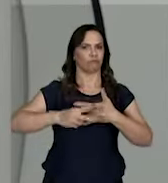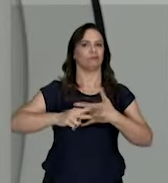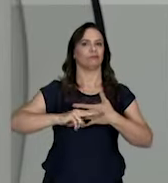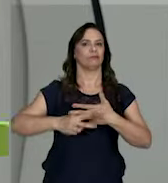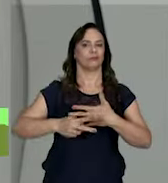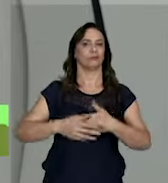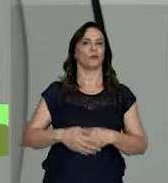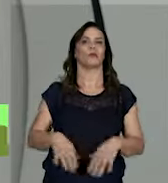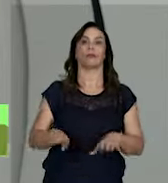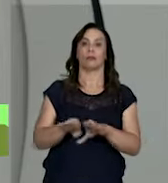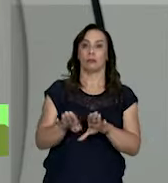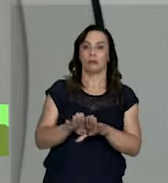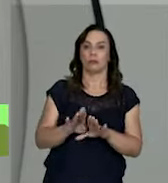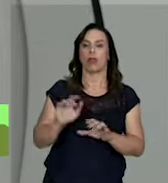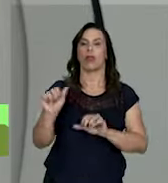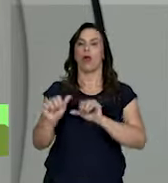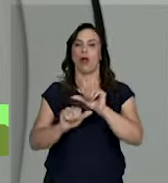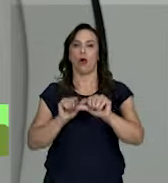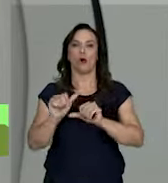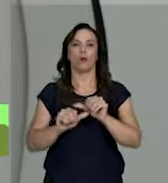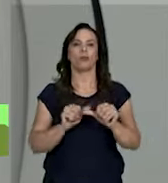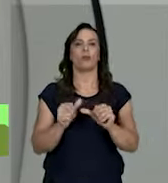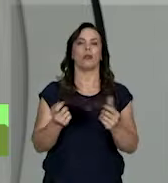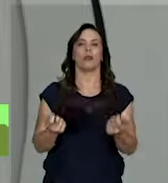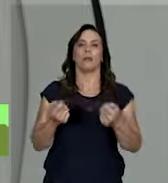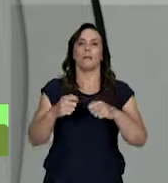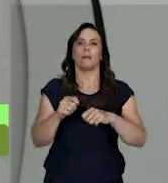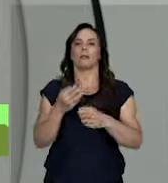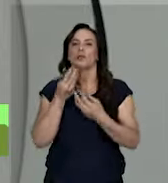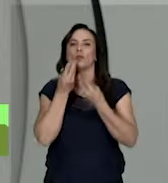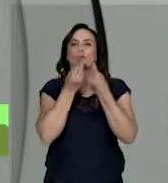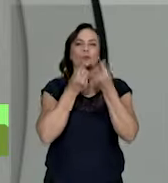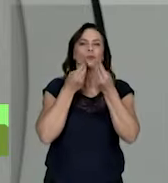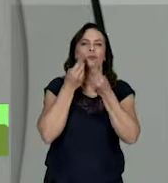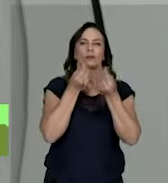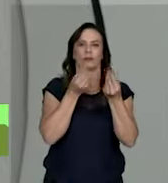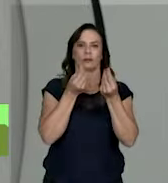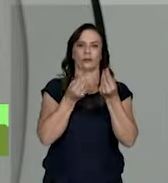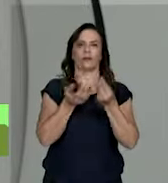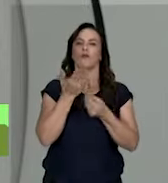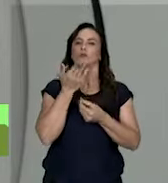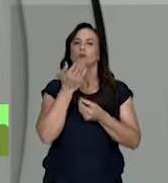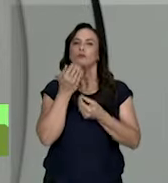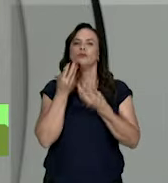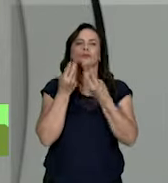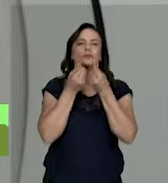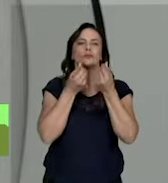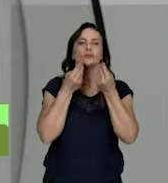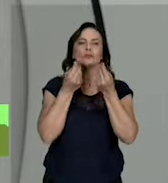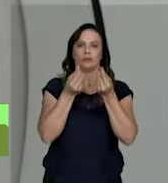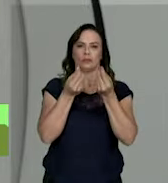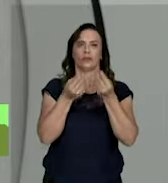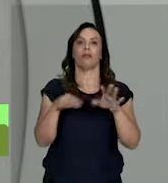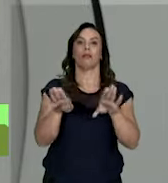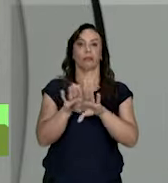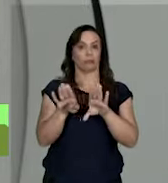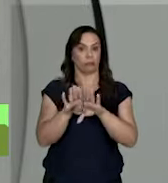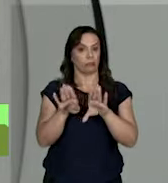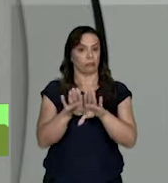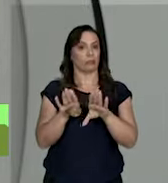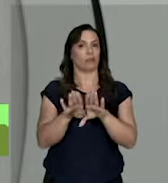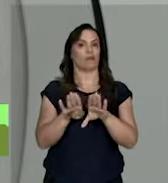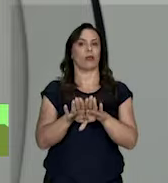a gustação, diminuindo o prazer de comer. Tem também a ação nos vasos sanguíneos, né,